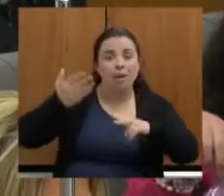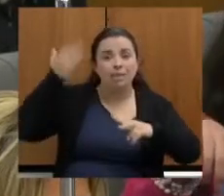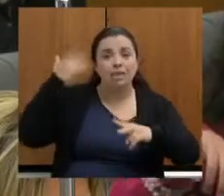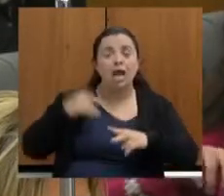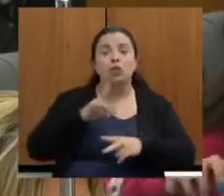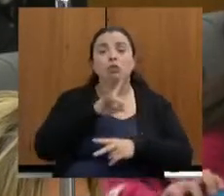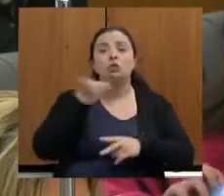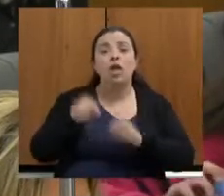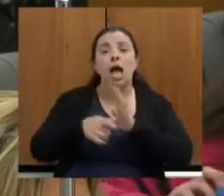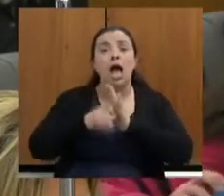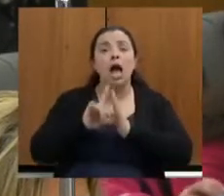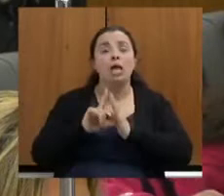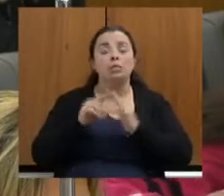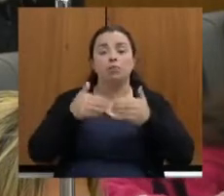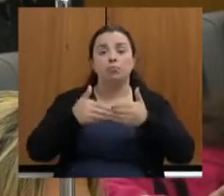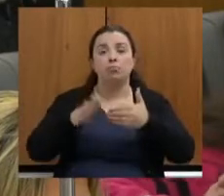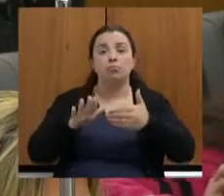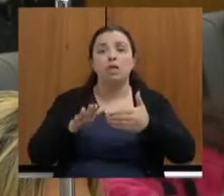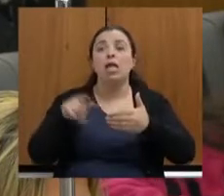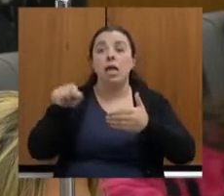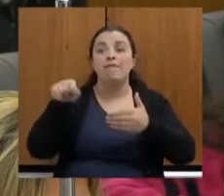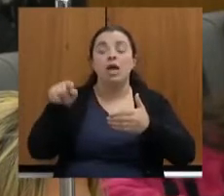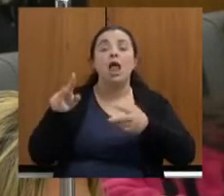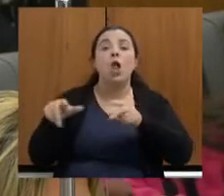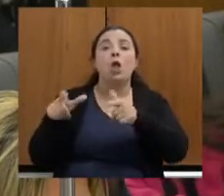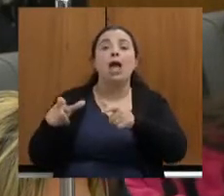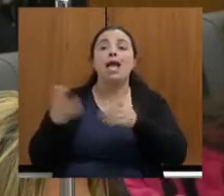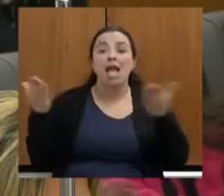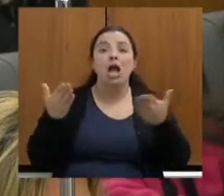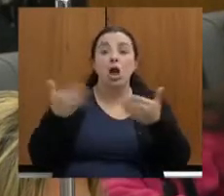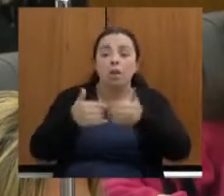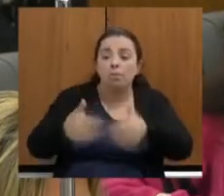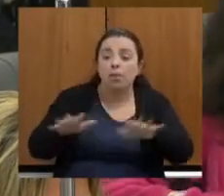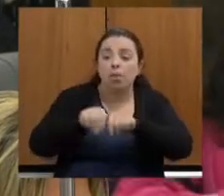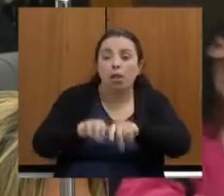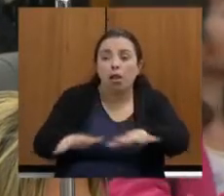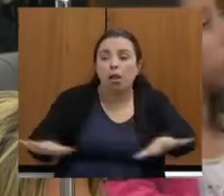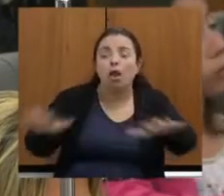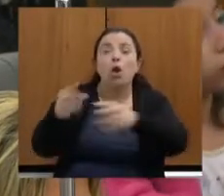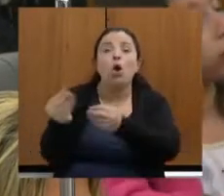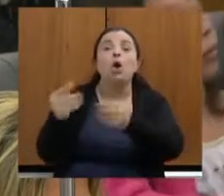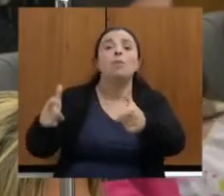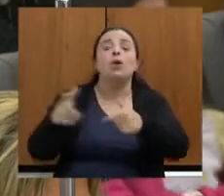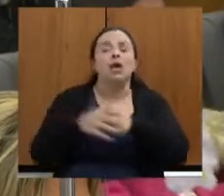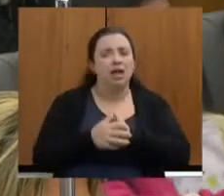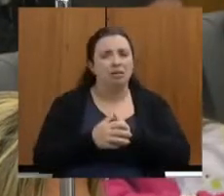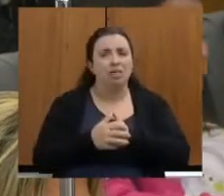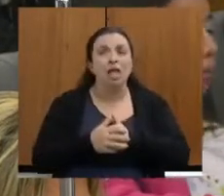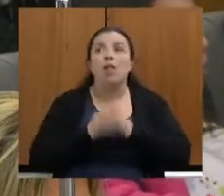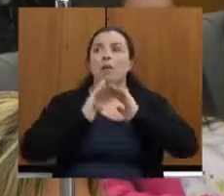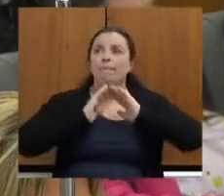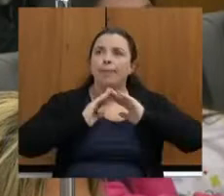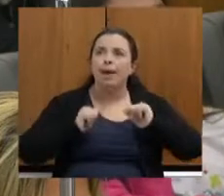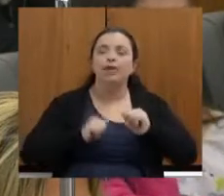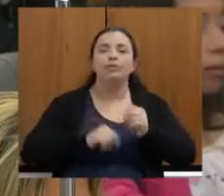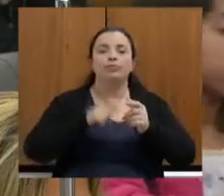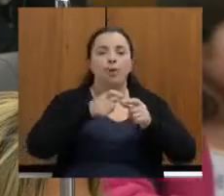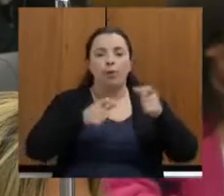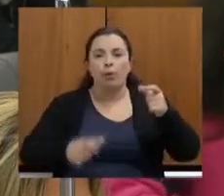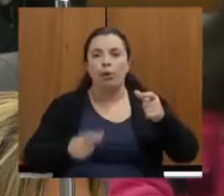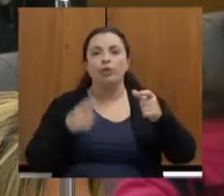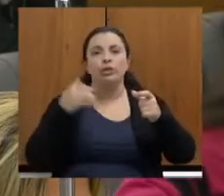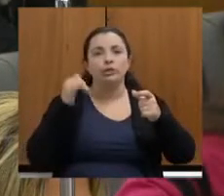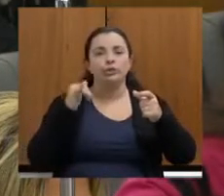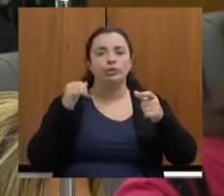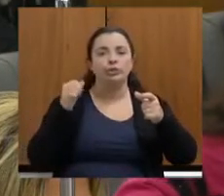da barragem eu acho que ele não tem mais que pedir e pede o documento pede conta de luz chega lá no aqui no